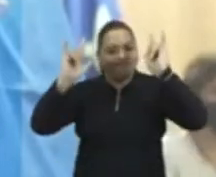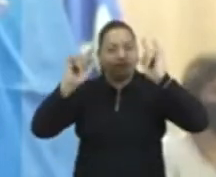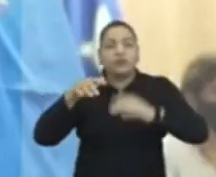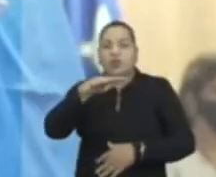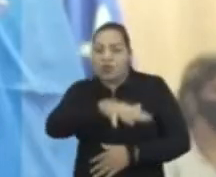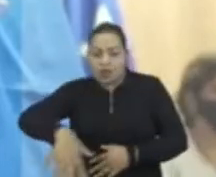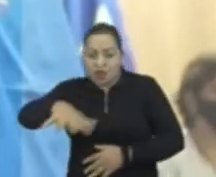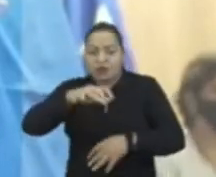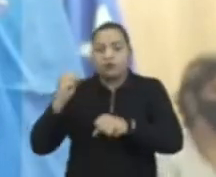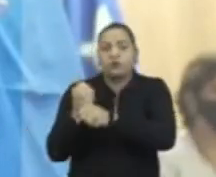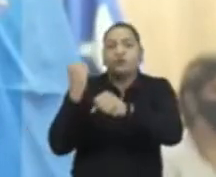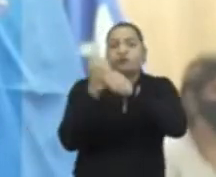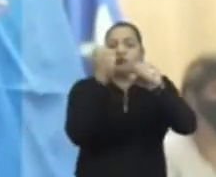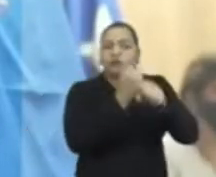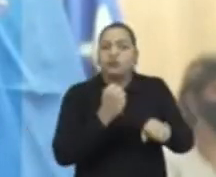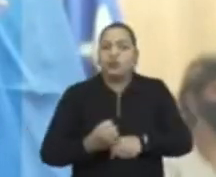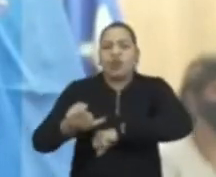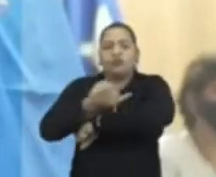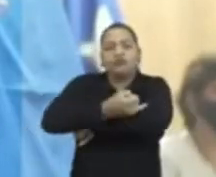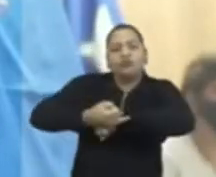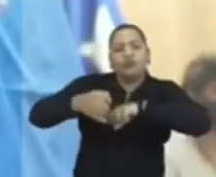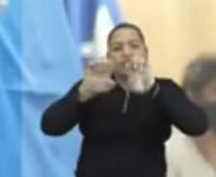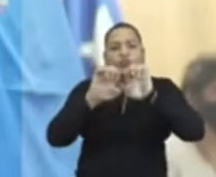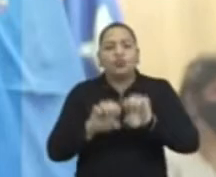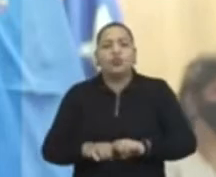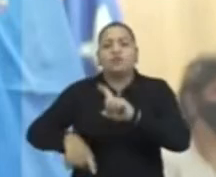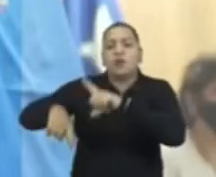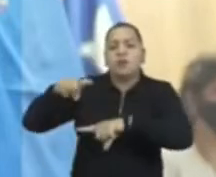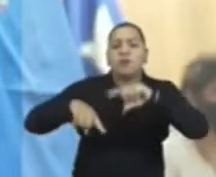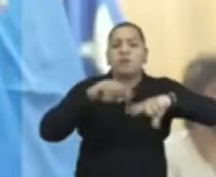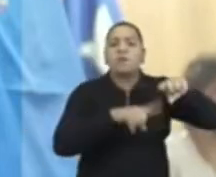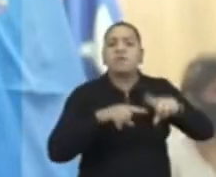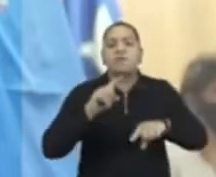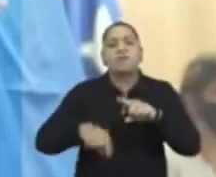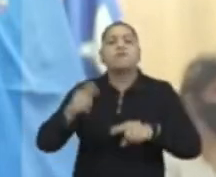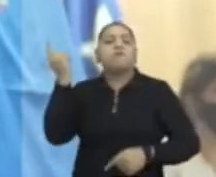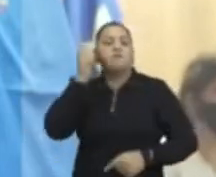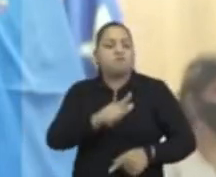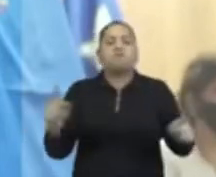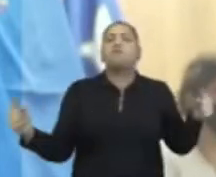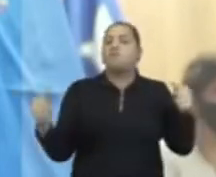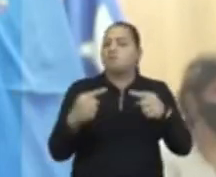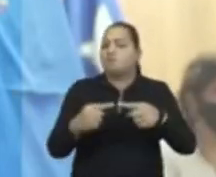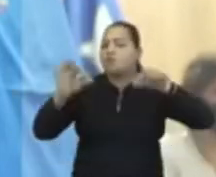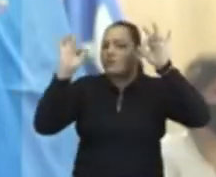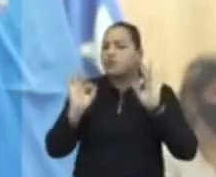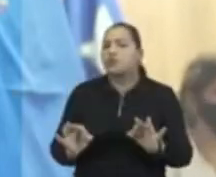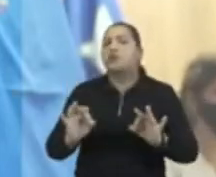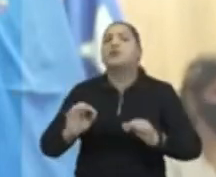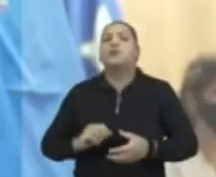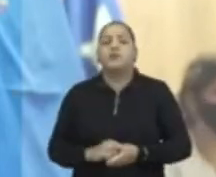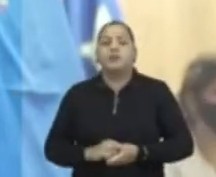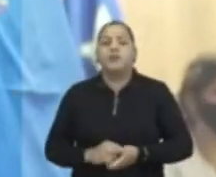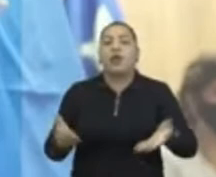área de construção, infraestrutura e equipamentos à altura das necessidades existentes.